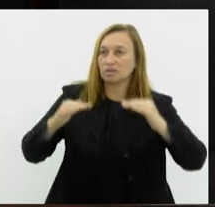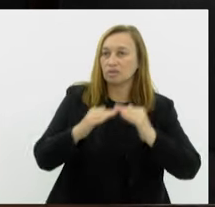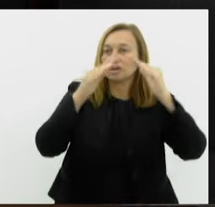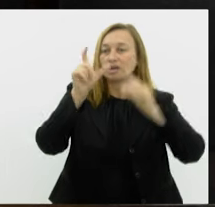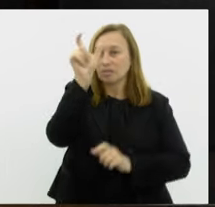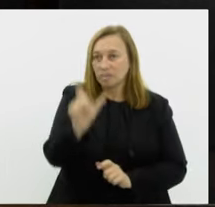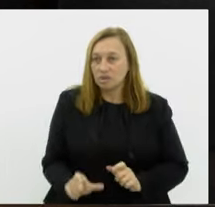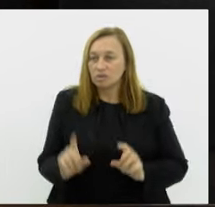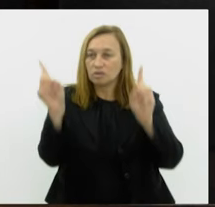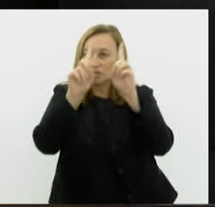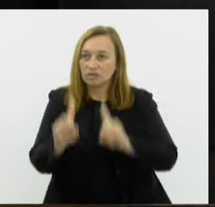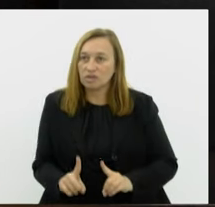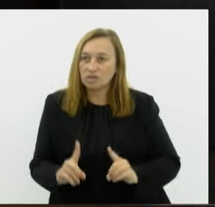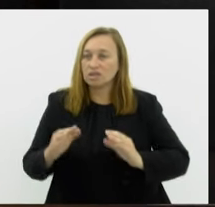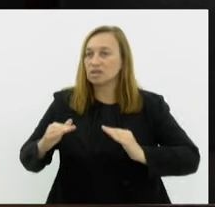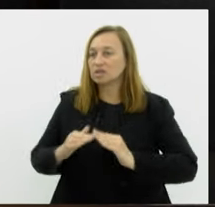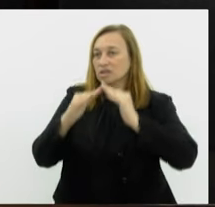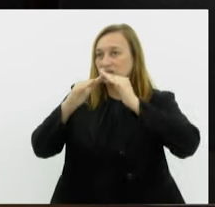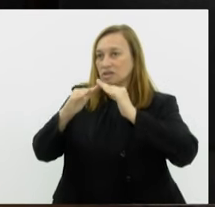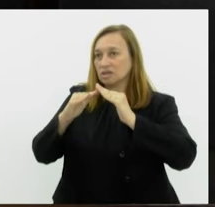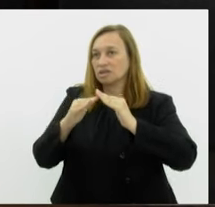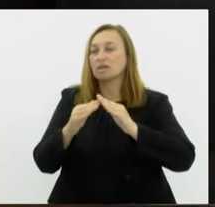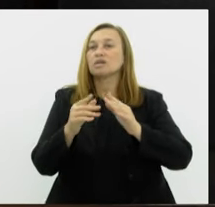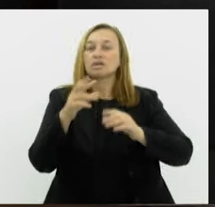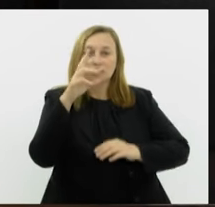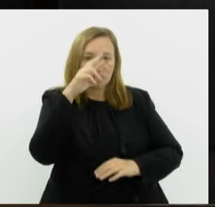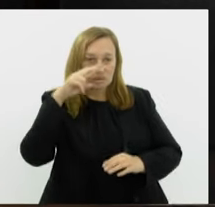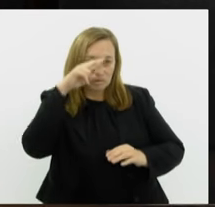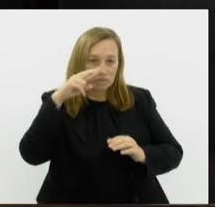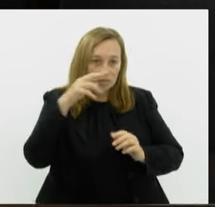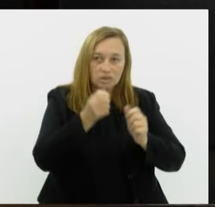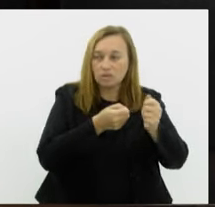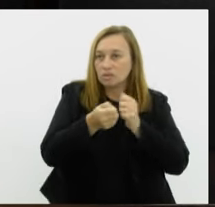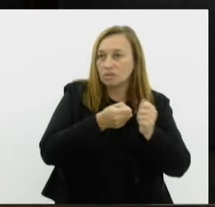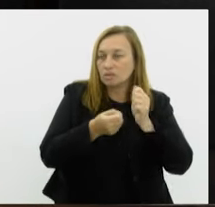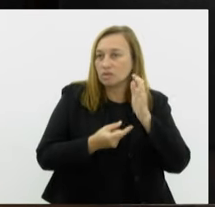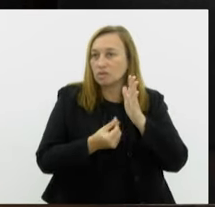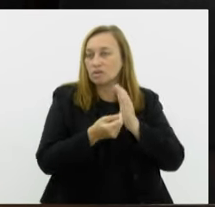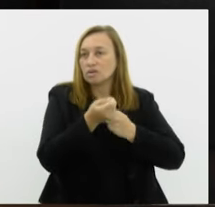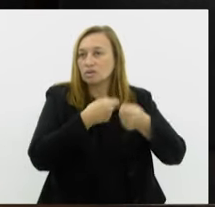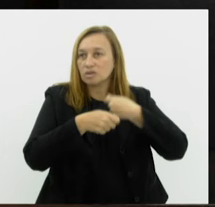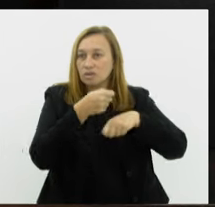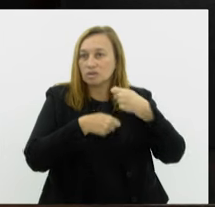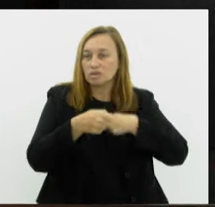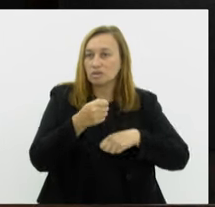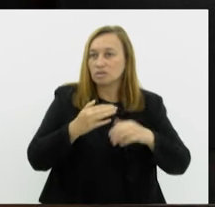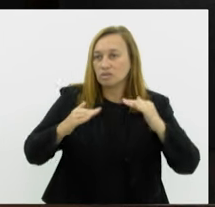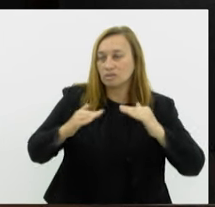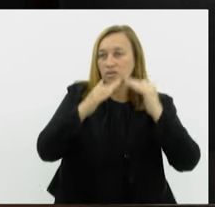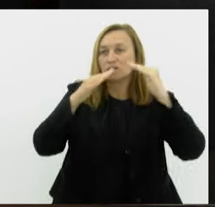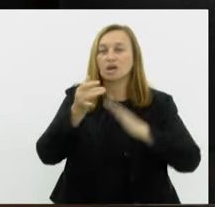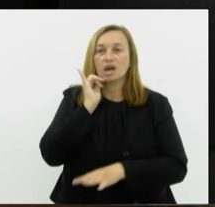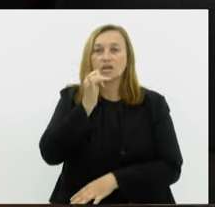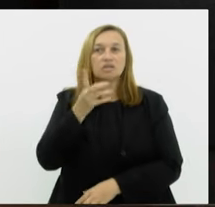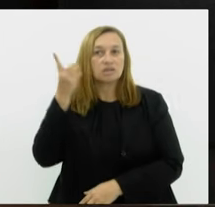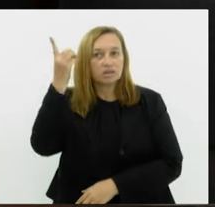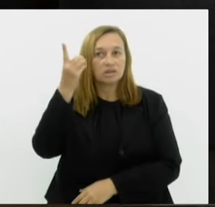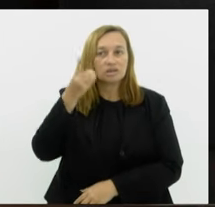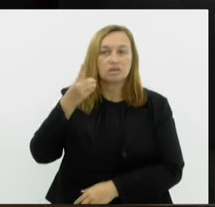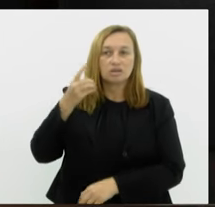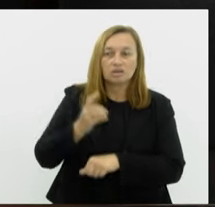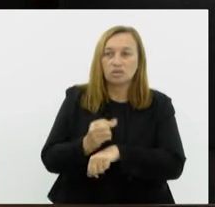Deficiência favorável, de Orçamento, Finanças, Fiscalização Financeira e Controle favorável. Relatores, deputados,